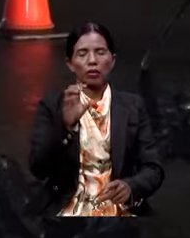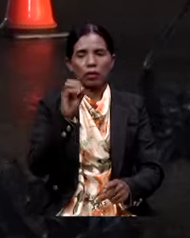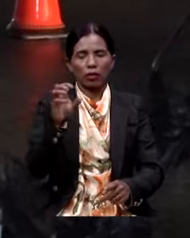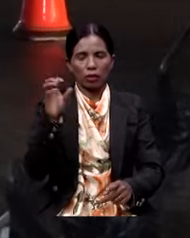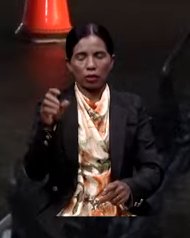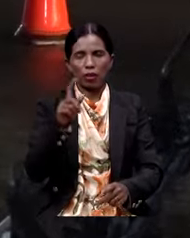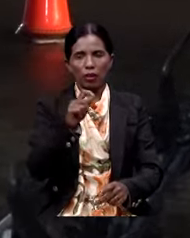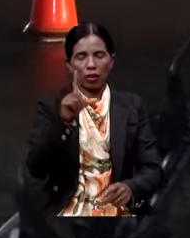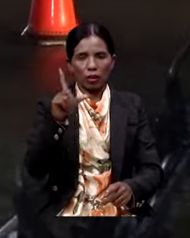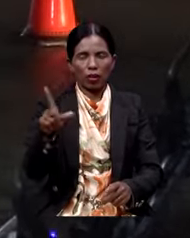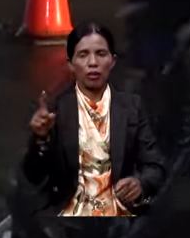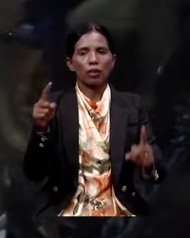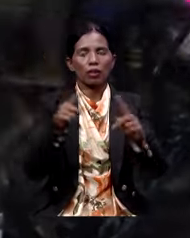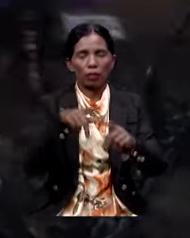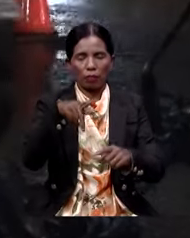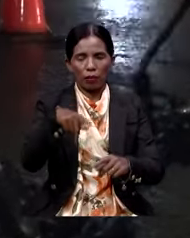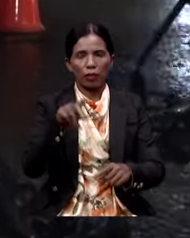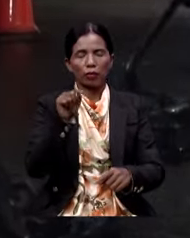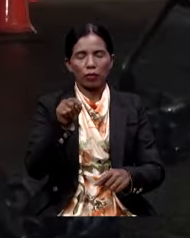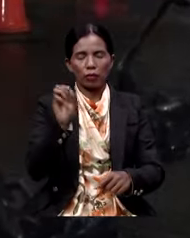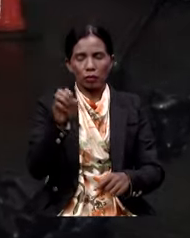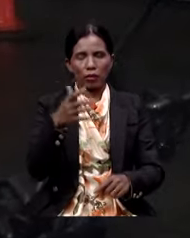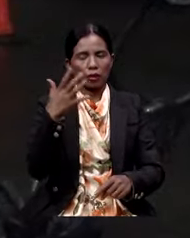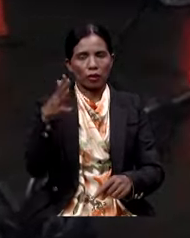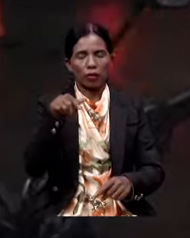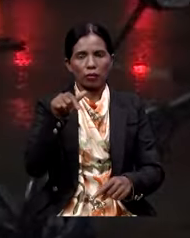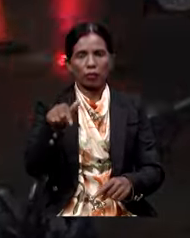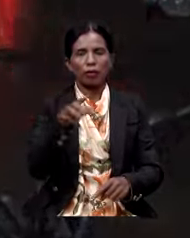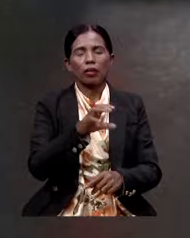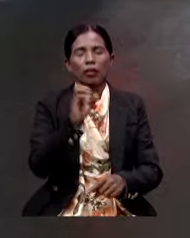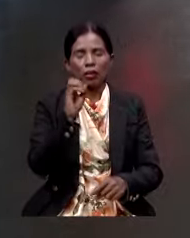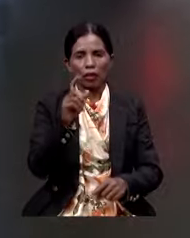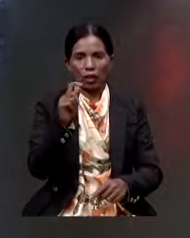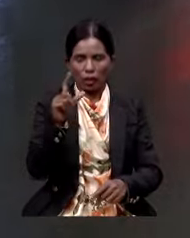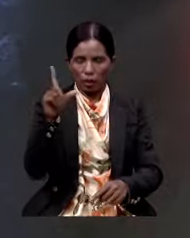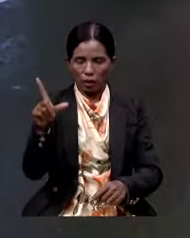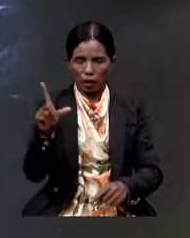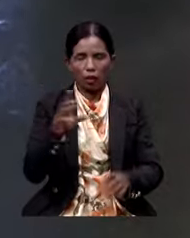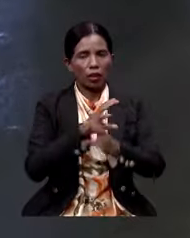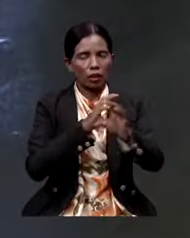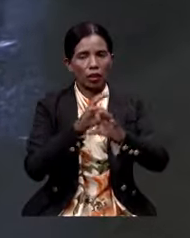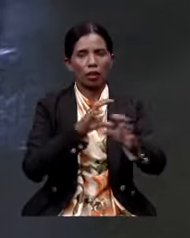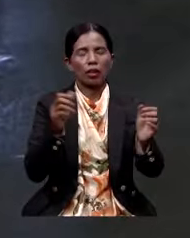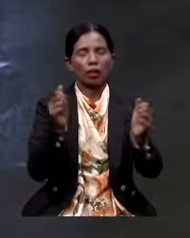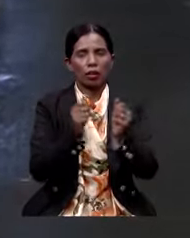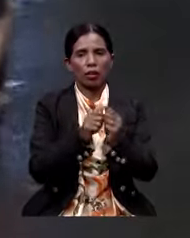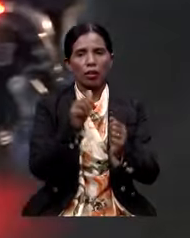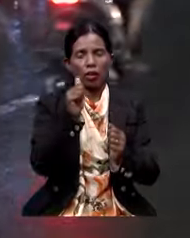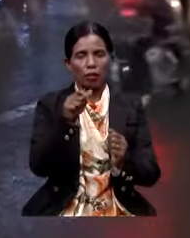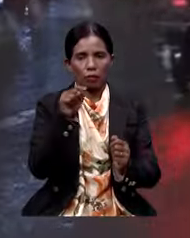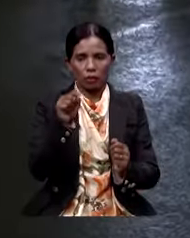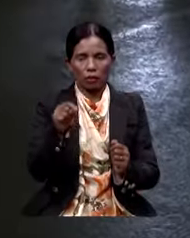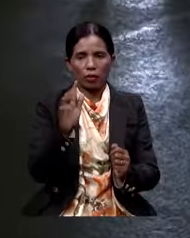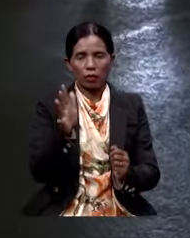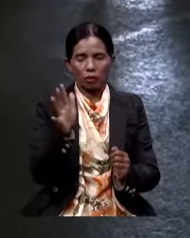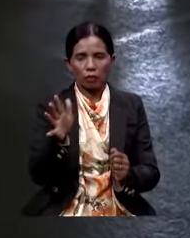000 TL to B ponto São Luís em Lima ponto H0 Rua Teli, no Bacareta Caminhoneta A ponto